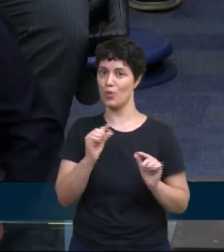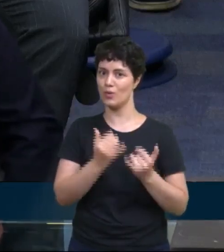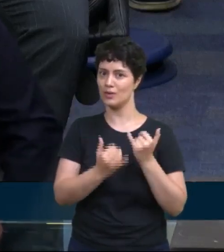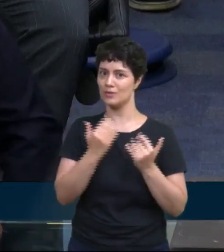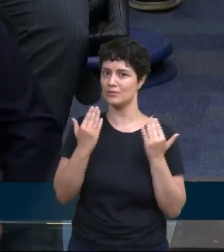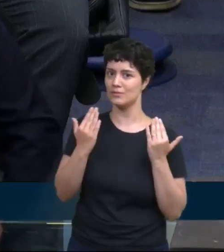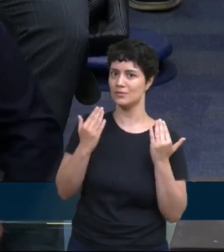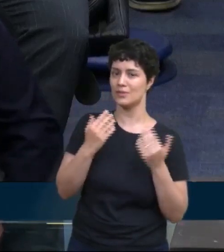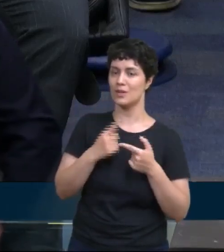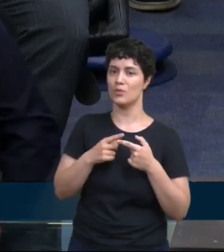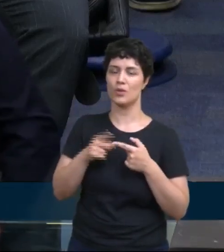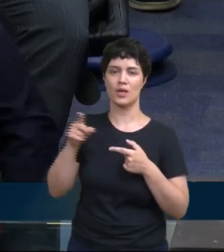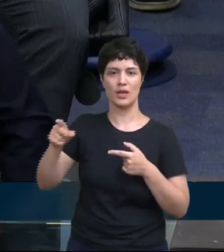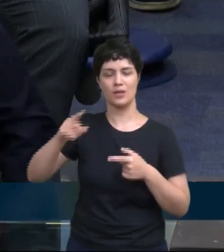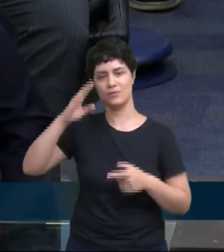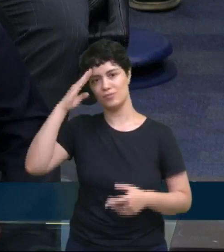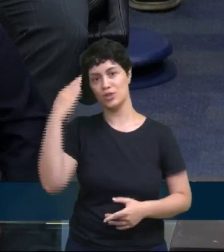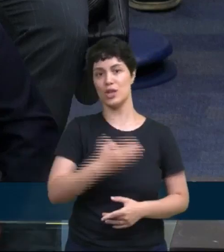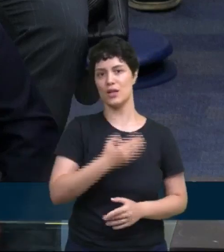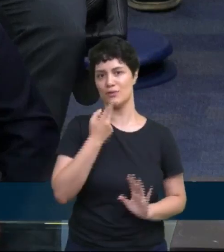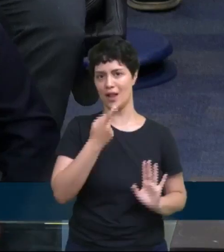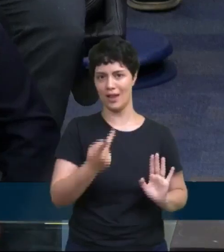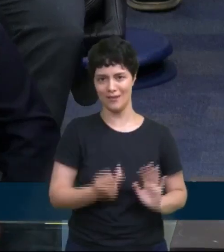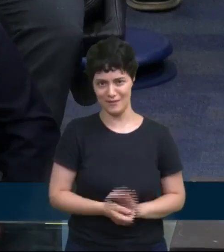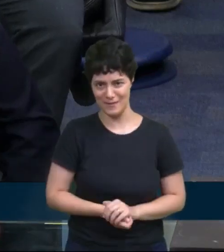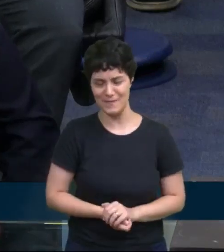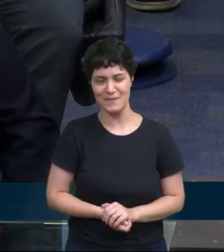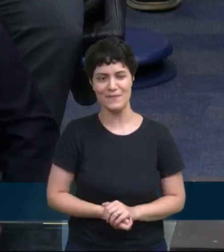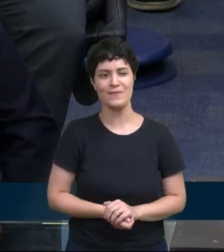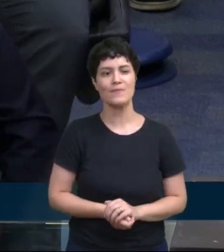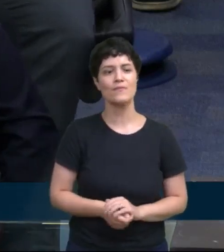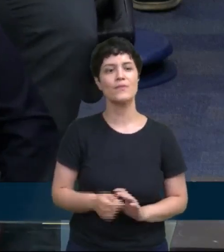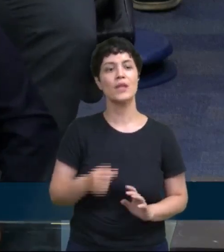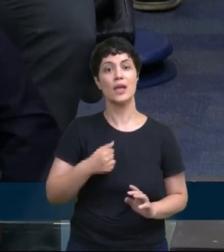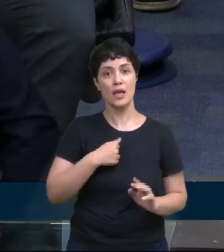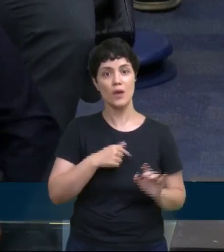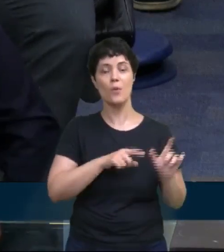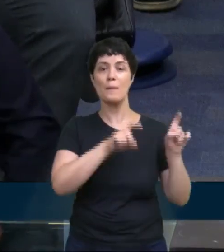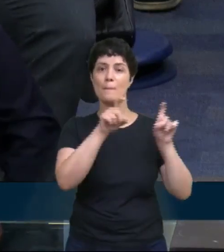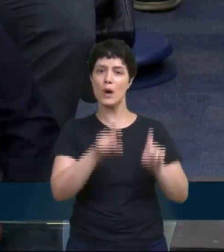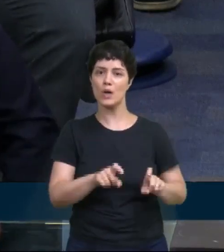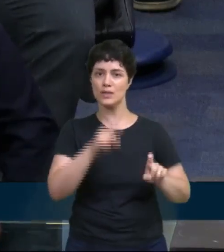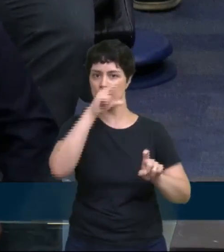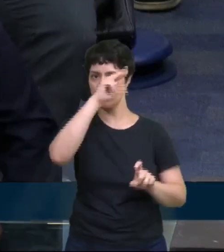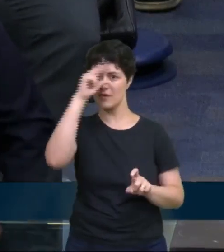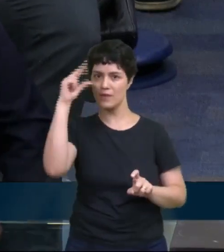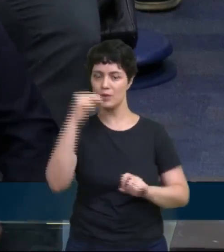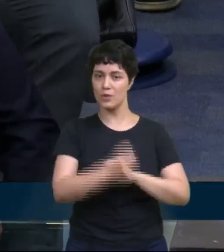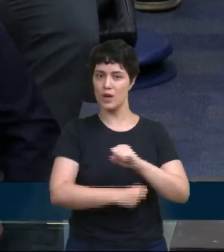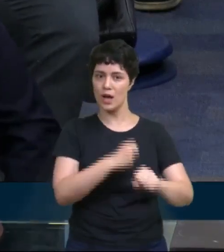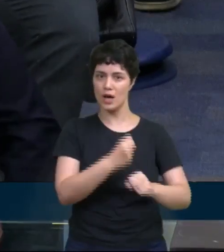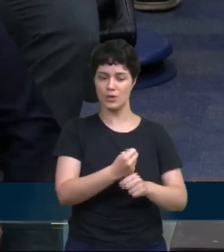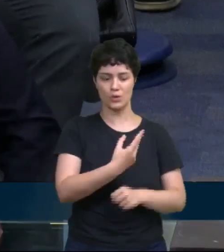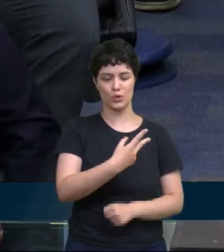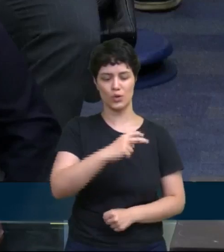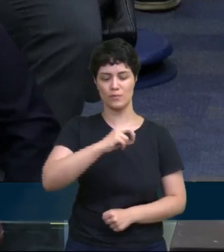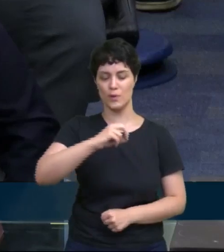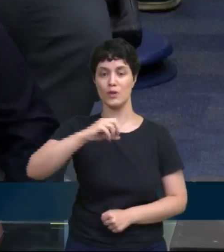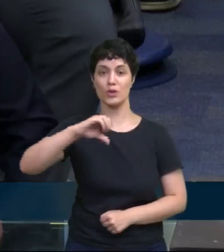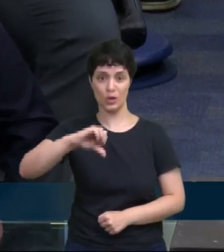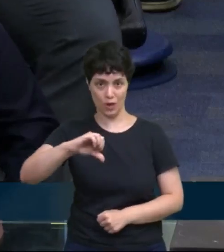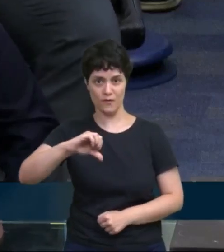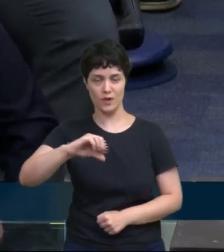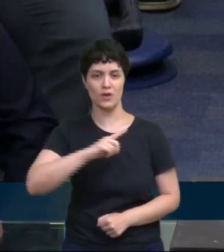ninguém. Mas assumi a prefeitura em 2009, eleito em 2008. O Requião era governador, o